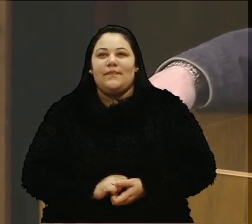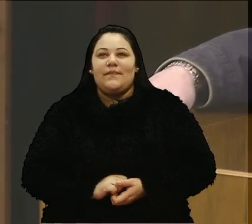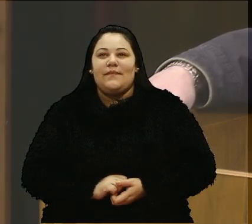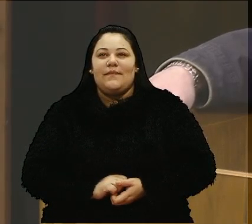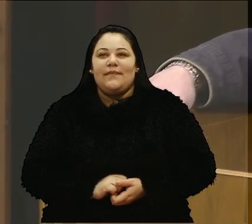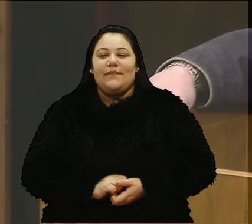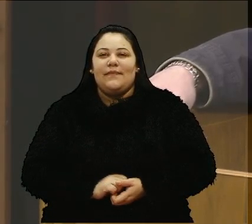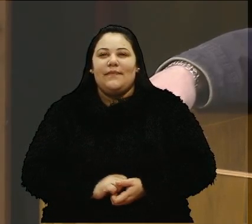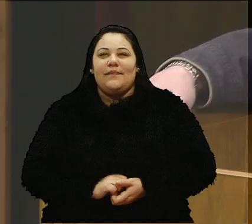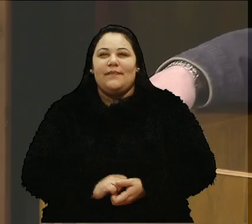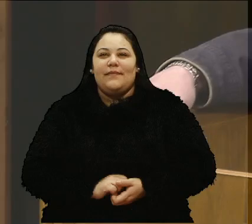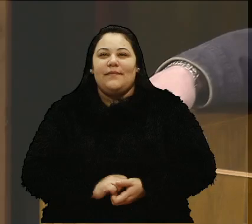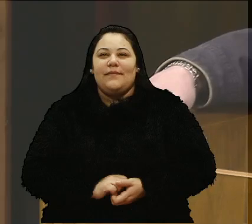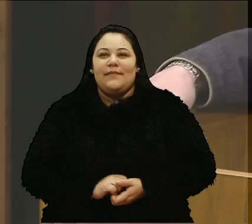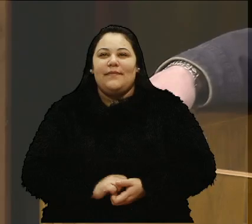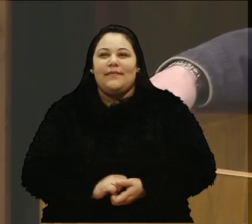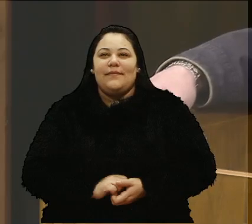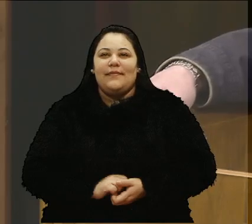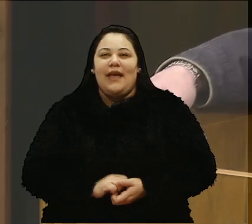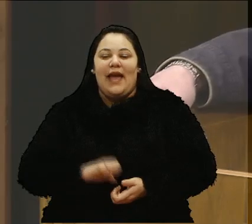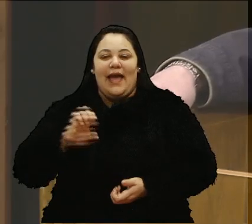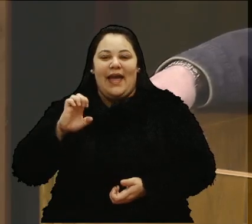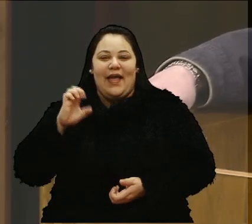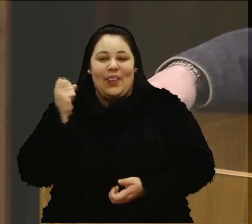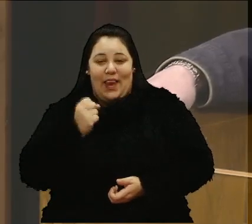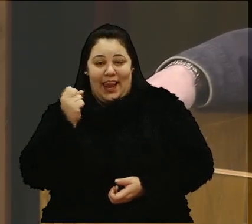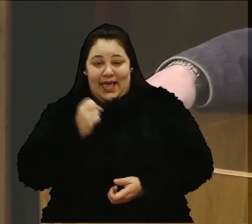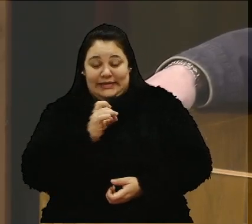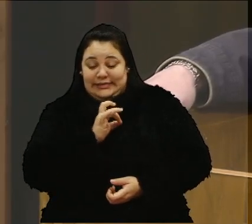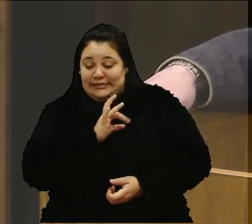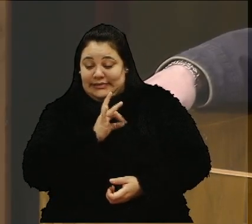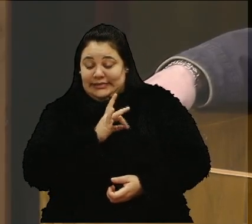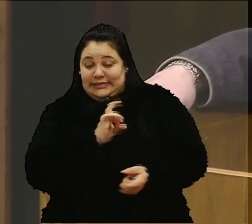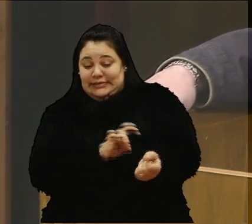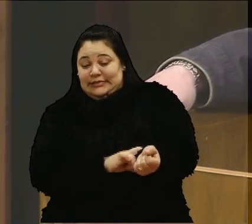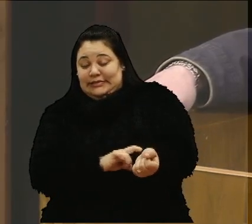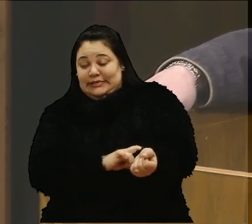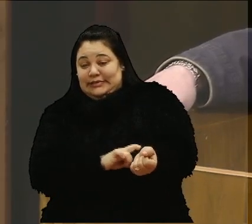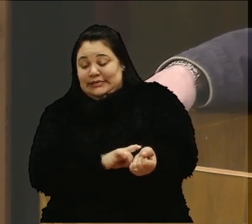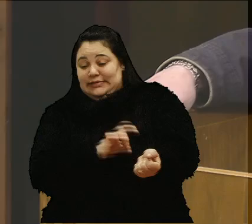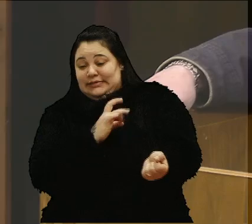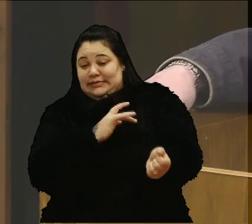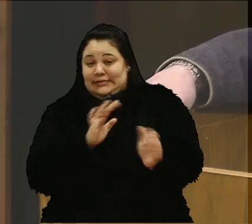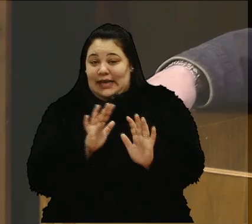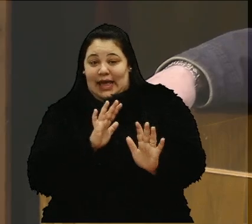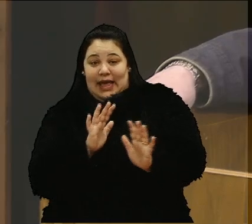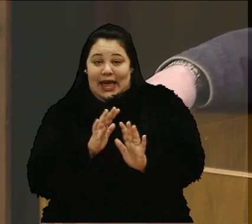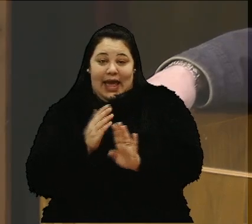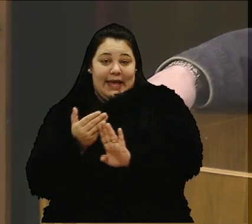Aí ele se aperta, se complica, fica nervoso e retroage.